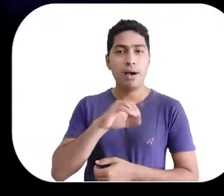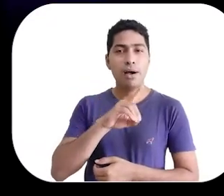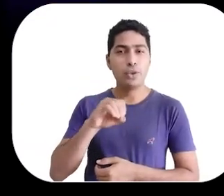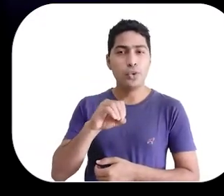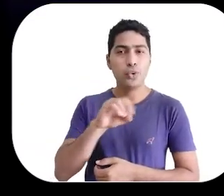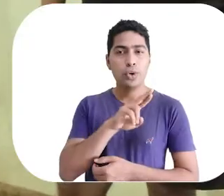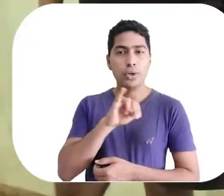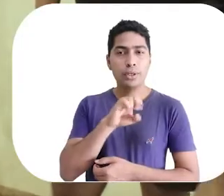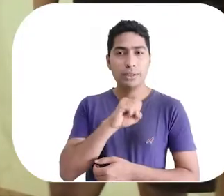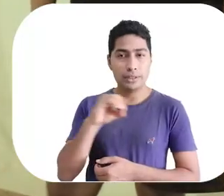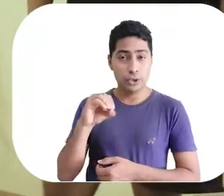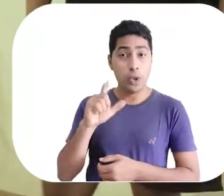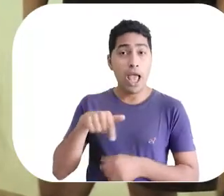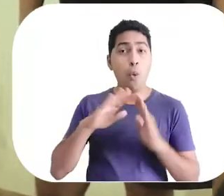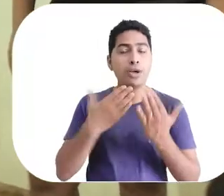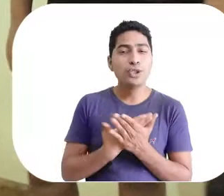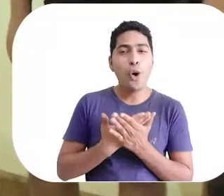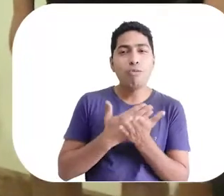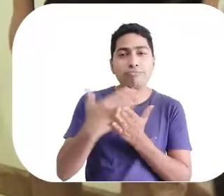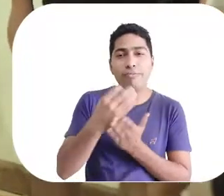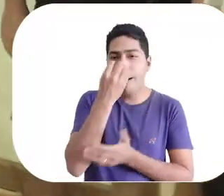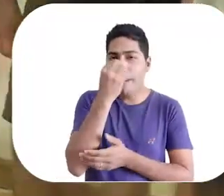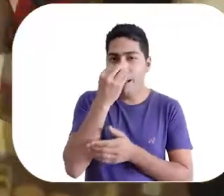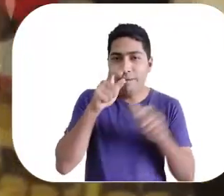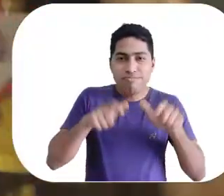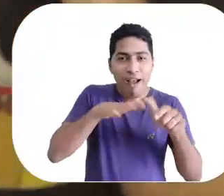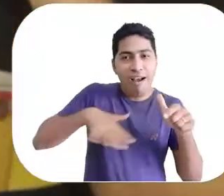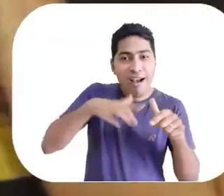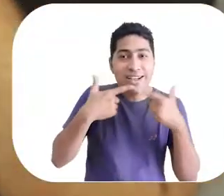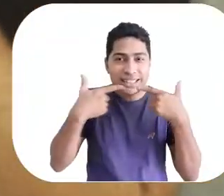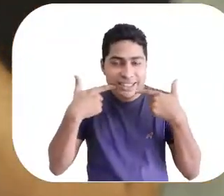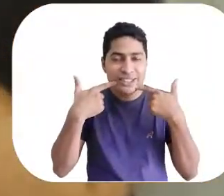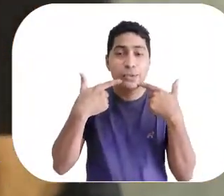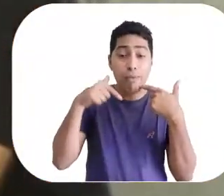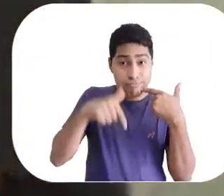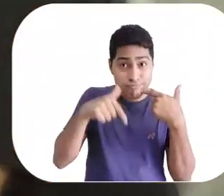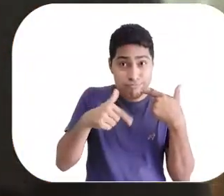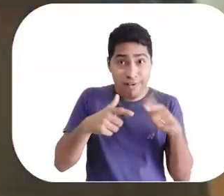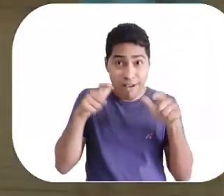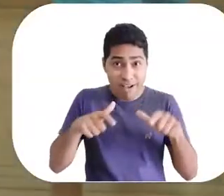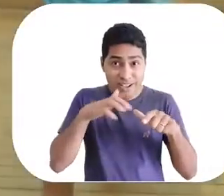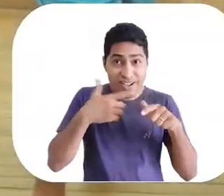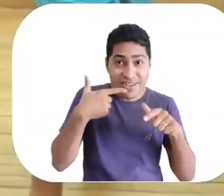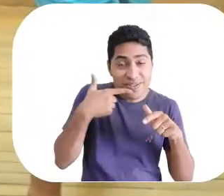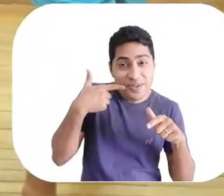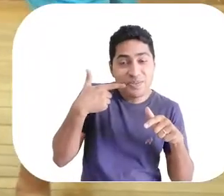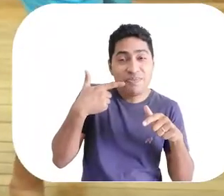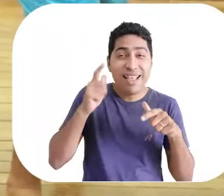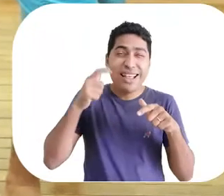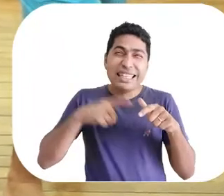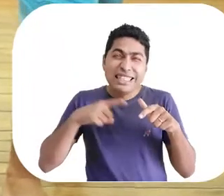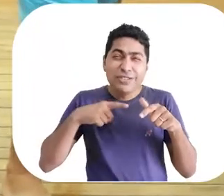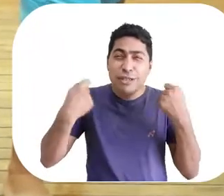formativo de escola, que é uma escola de iniciação à palhaçaria. Então, com essa experiência com a Academia do Riso, meio que gera uma